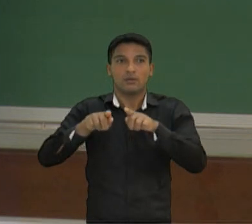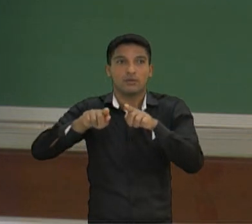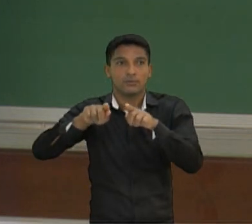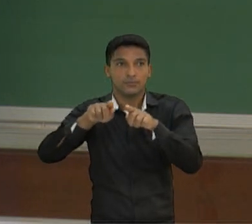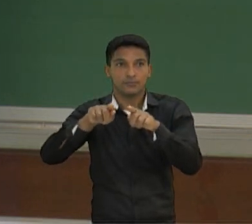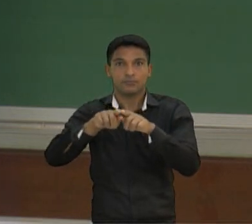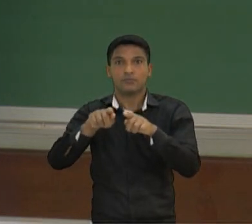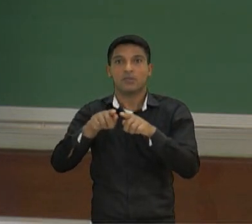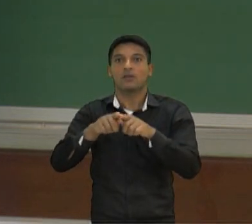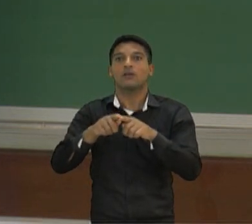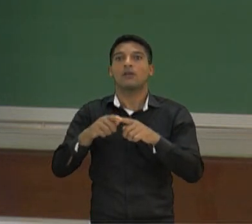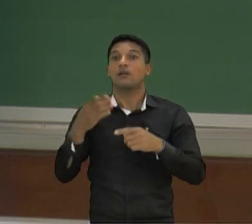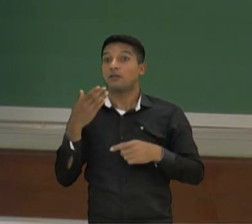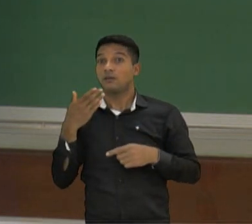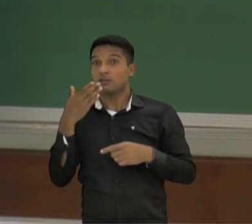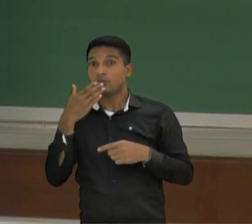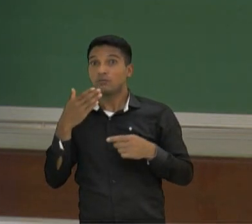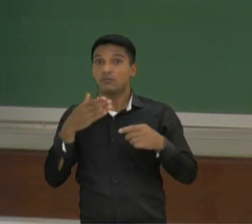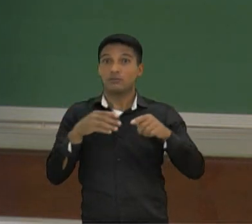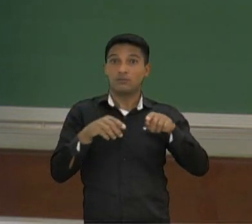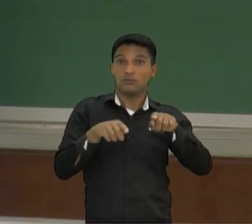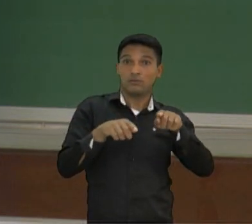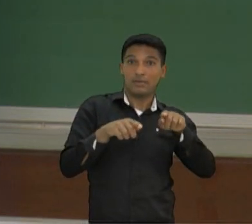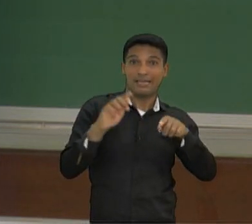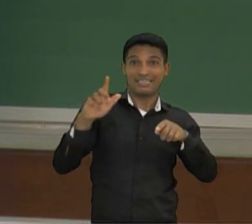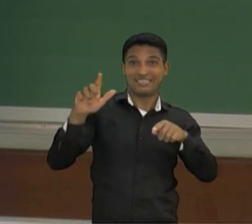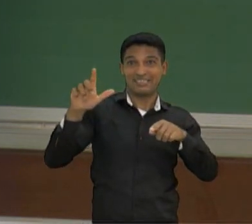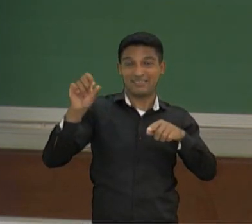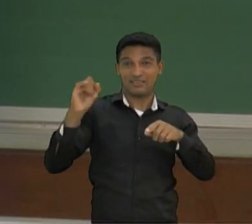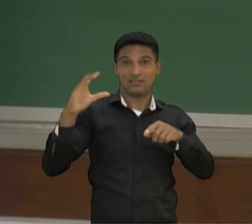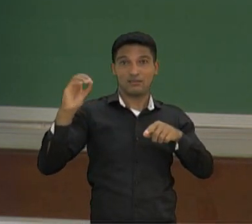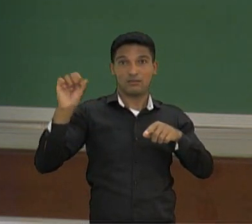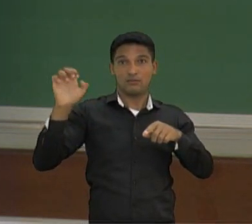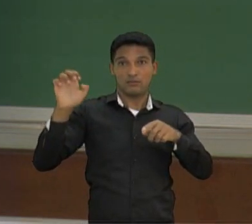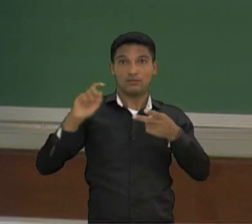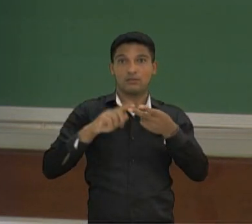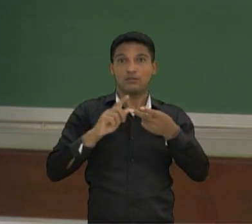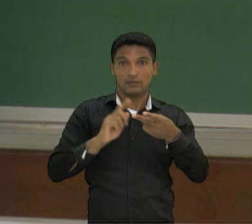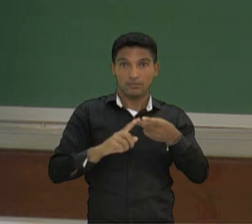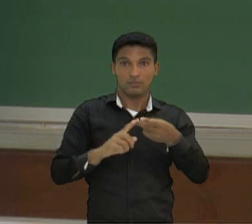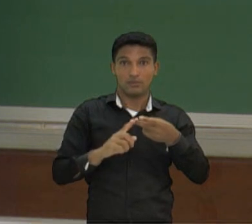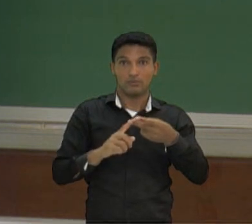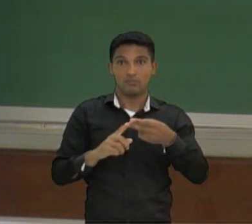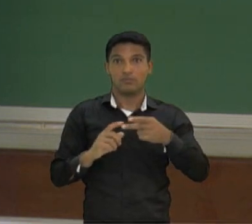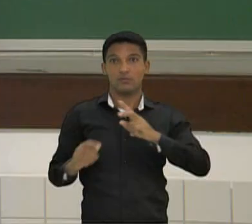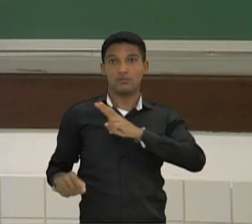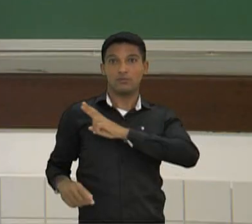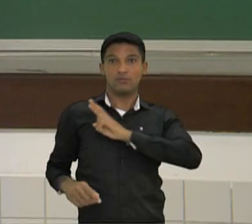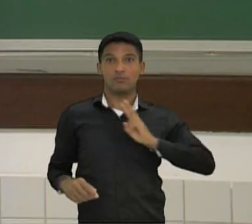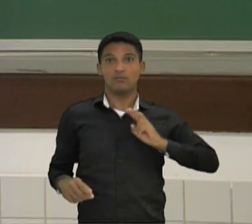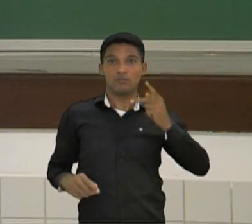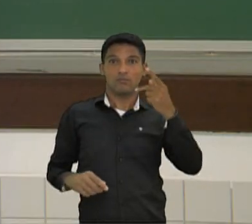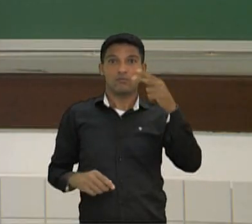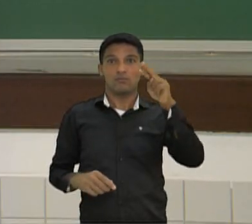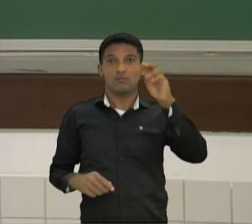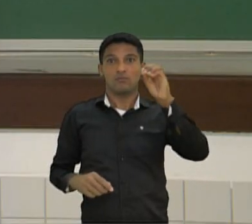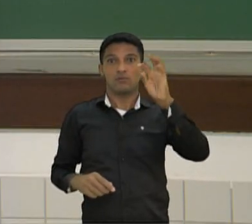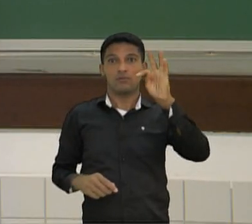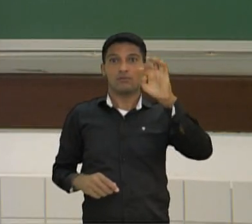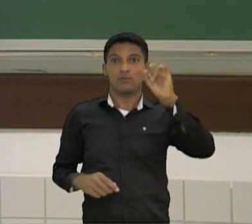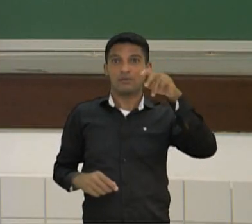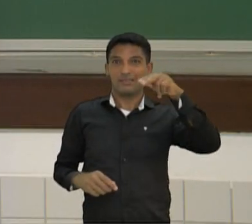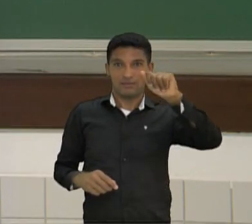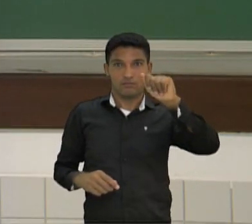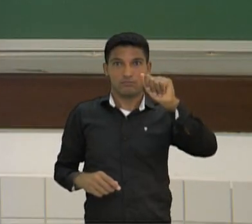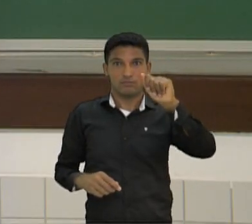e açúcares mais na parte de obtenção de energia. Vocês podem acompanhar isso em bioquímica também. Pessoal, várias coisas que eu vou estar falando